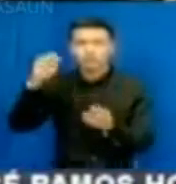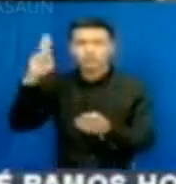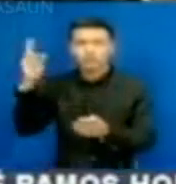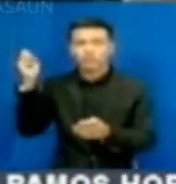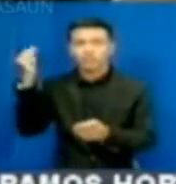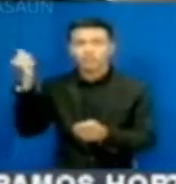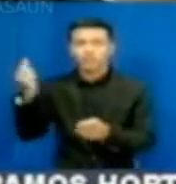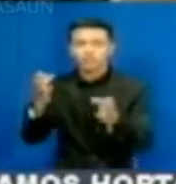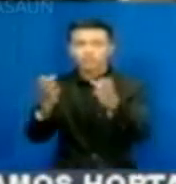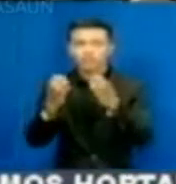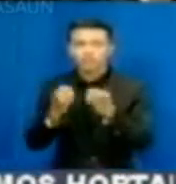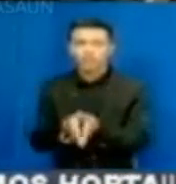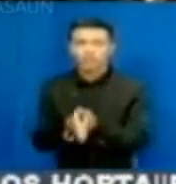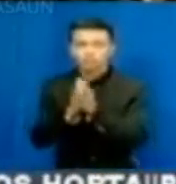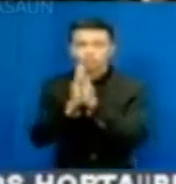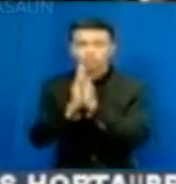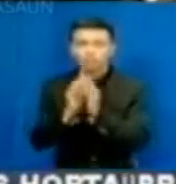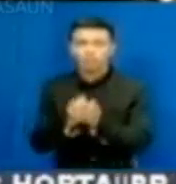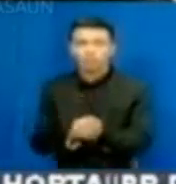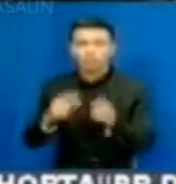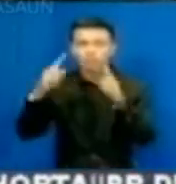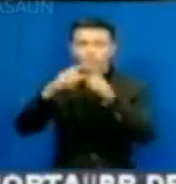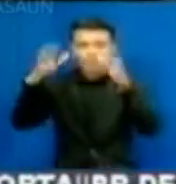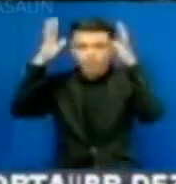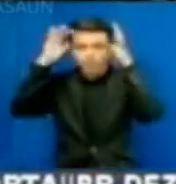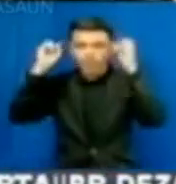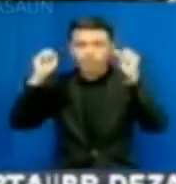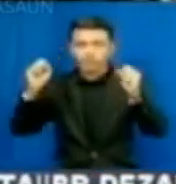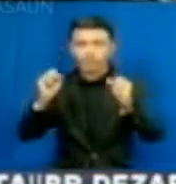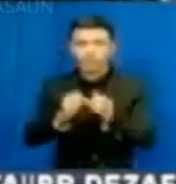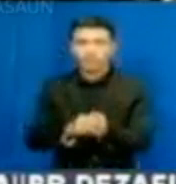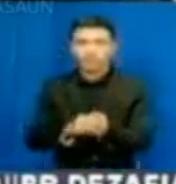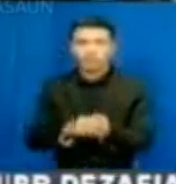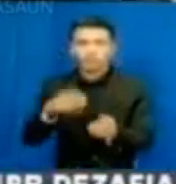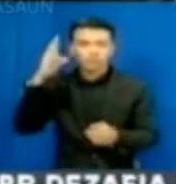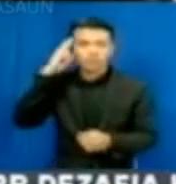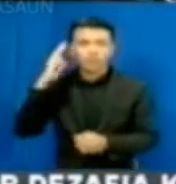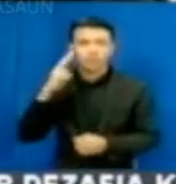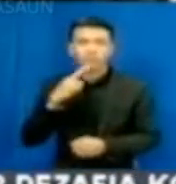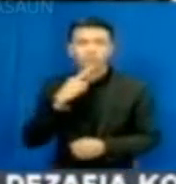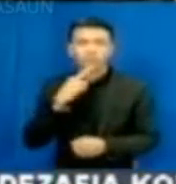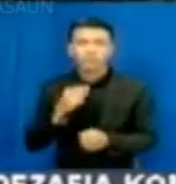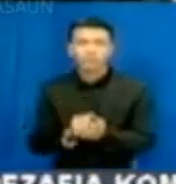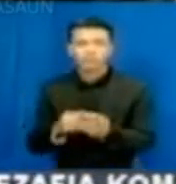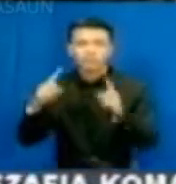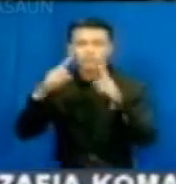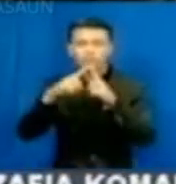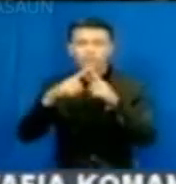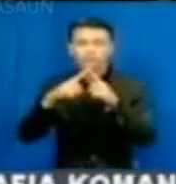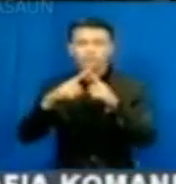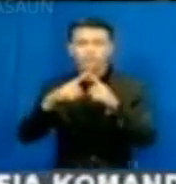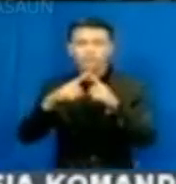Universitário Sacal, a cara que exige para o Presidente da República, Dr. José Manuel Ramos Horta, para